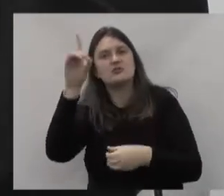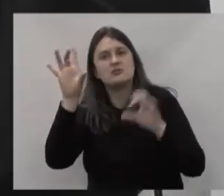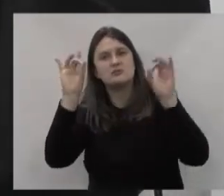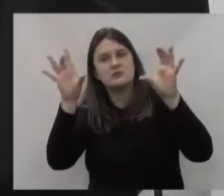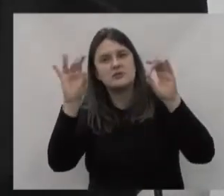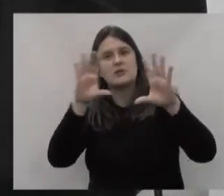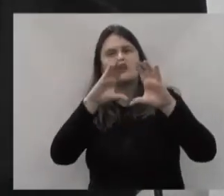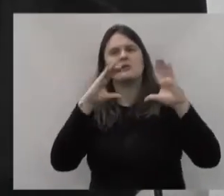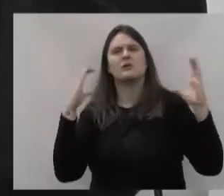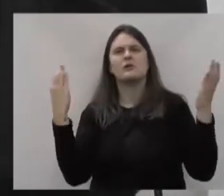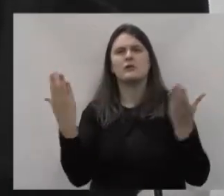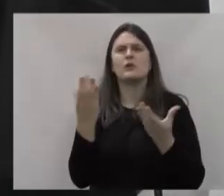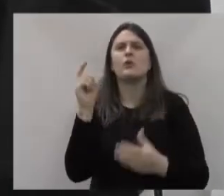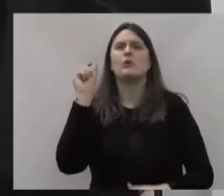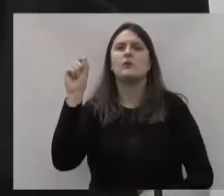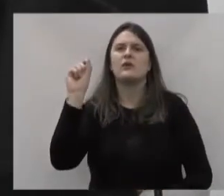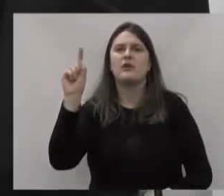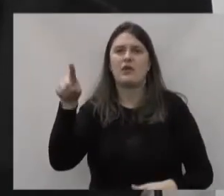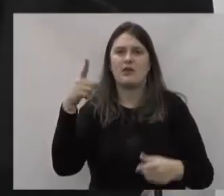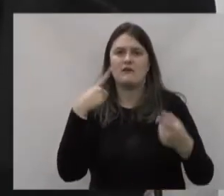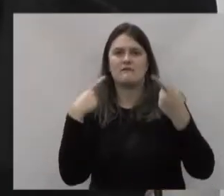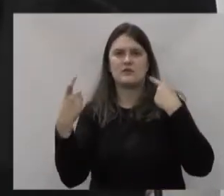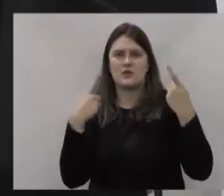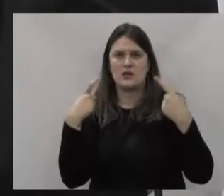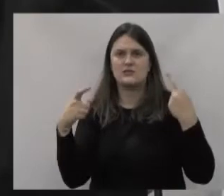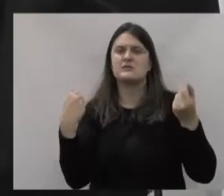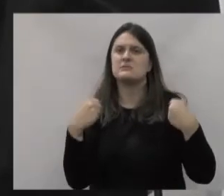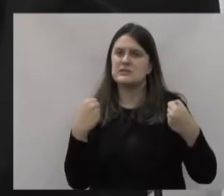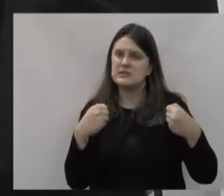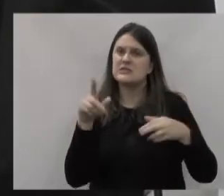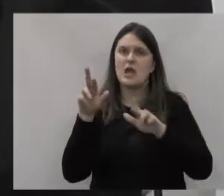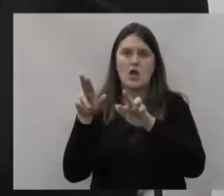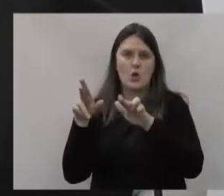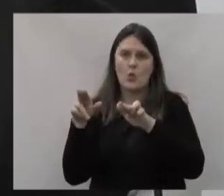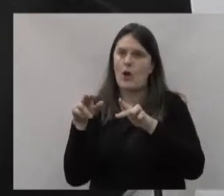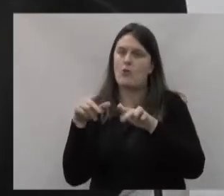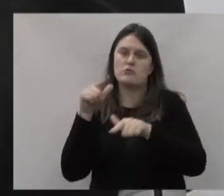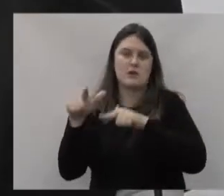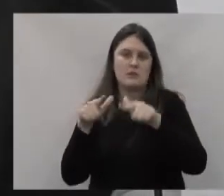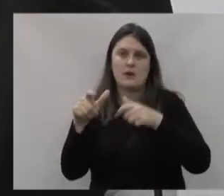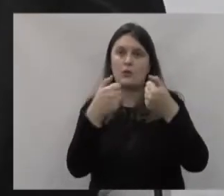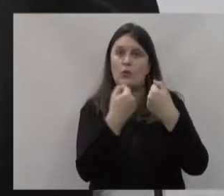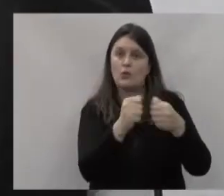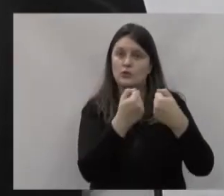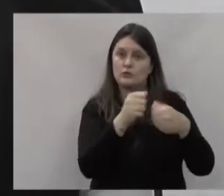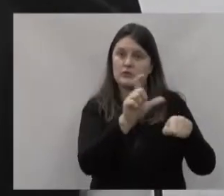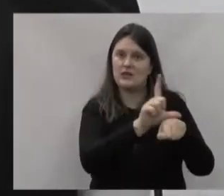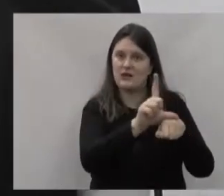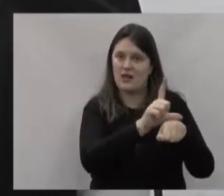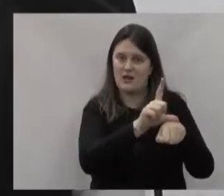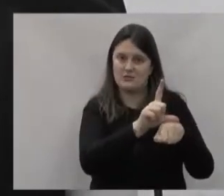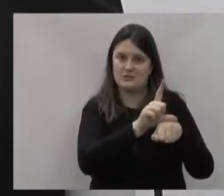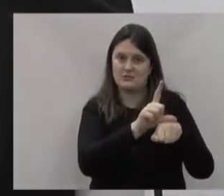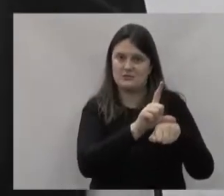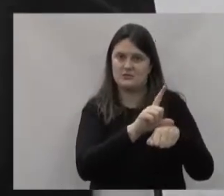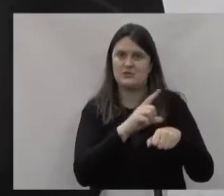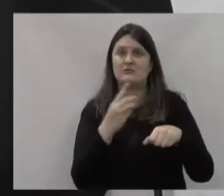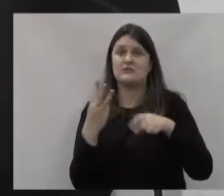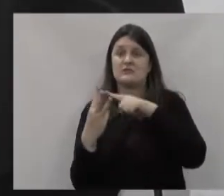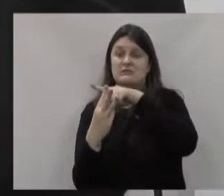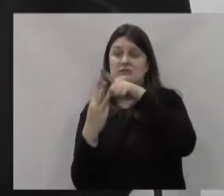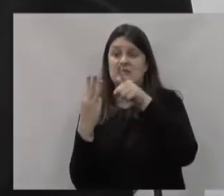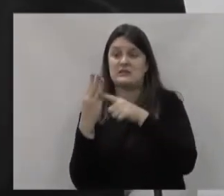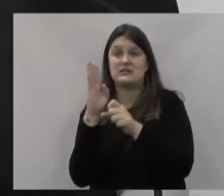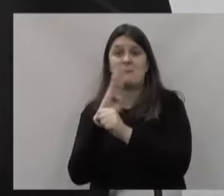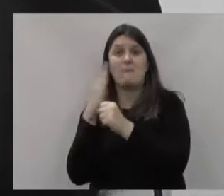pessoas o que é violência. Precisa de ações como o Ônibus Lilás, que tivemos um grande sucesso dentro de União da Vitória. Nós fomos em 3 bairros,